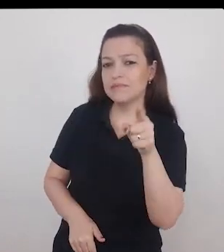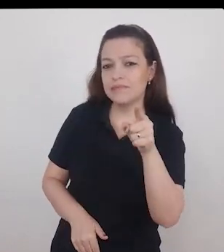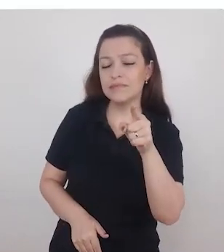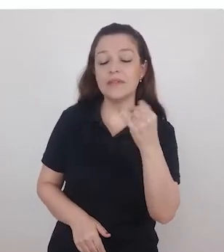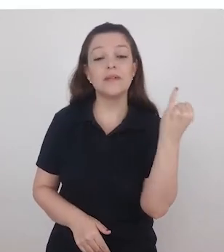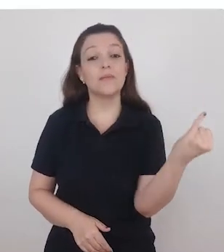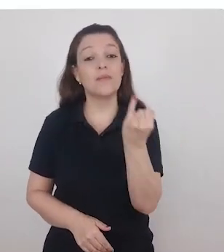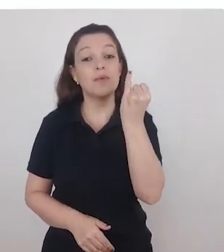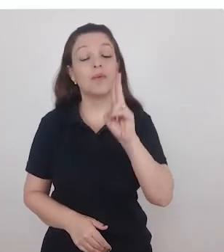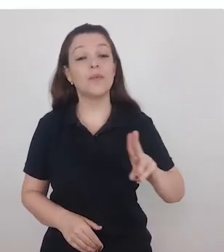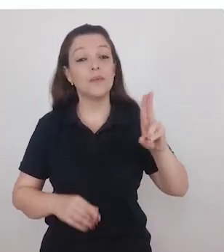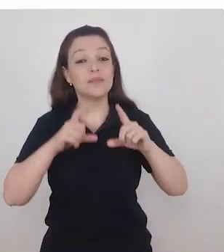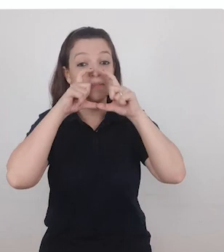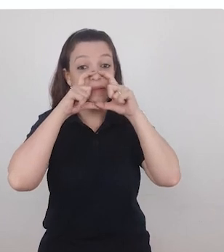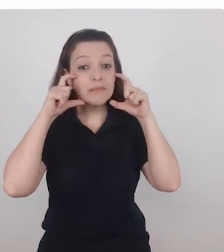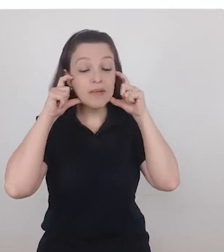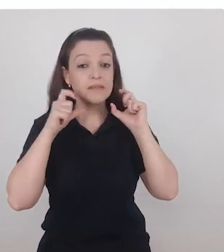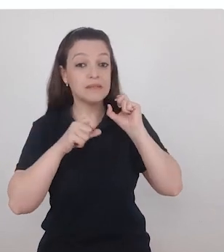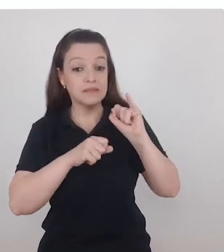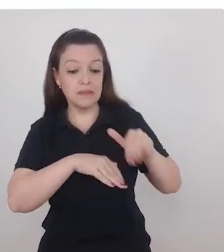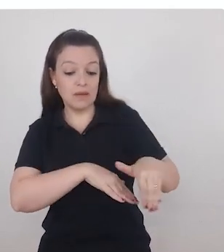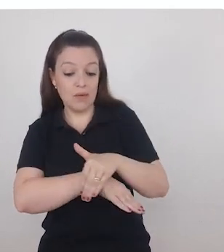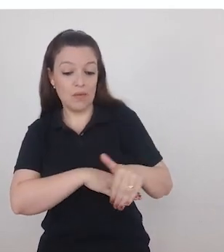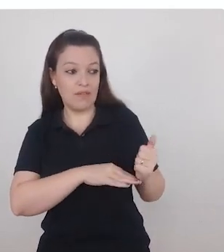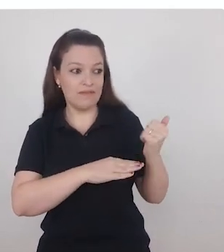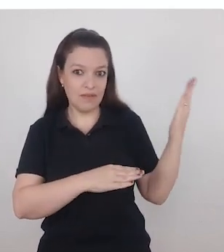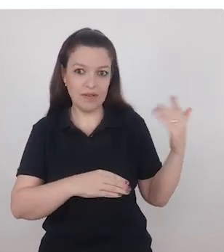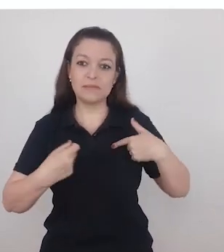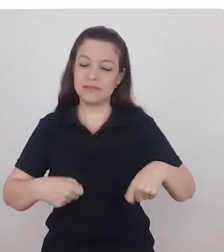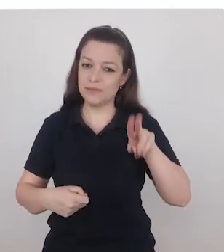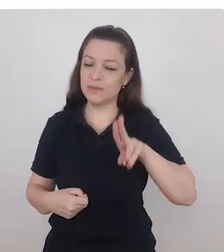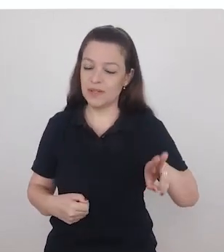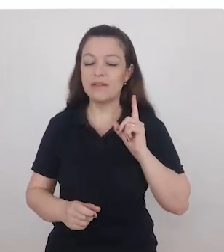a máscara se sairmos de casa, né? Então, pessoal, até a